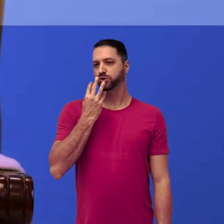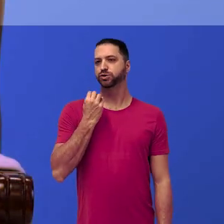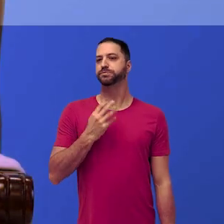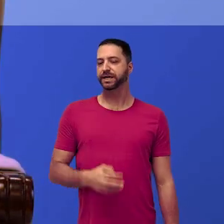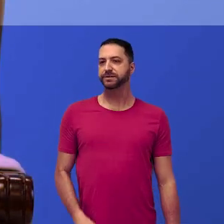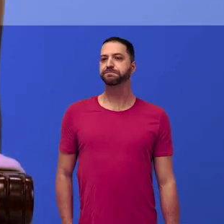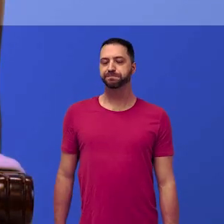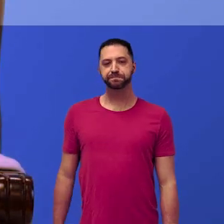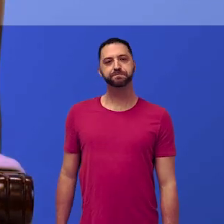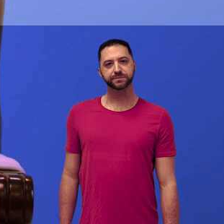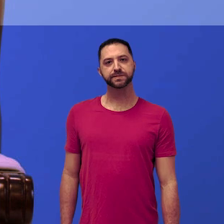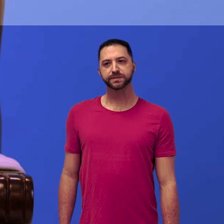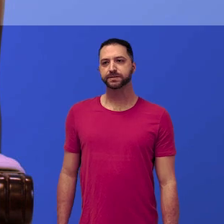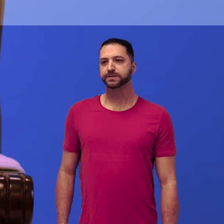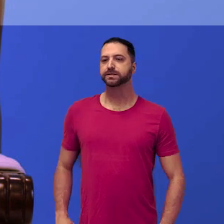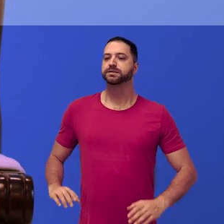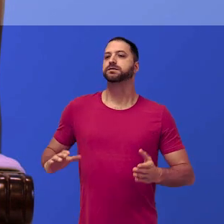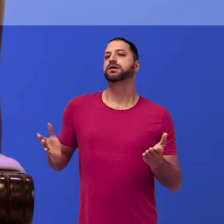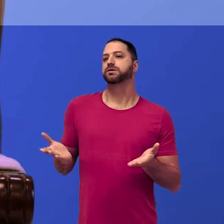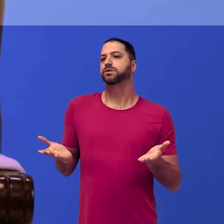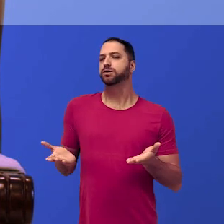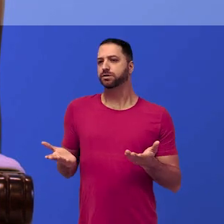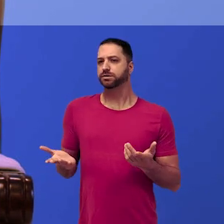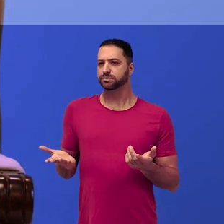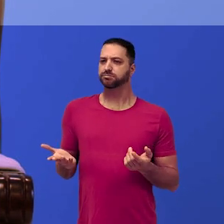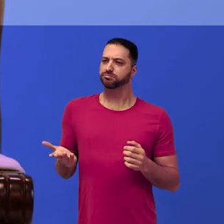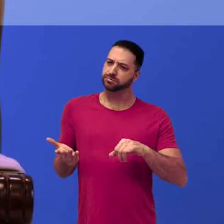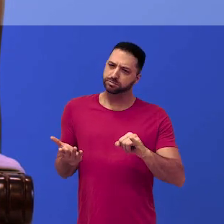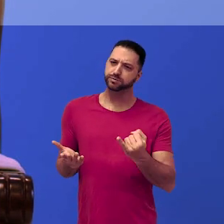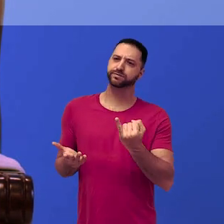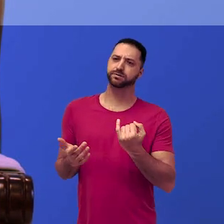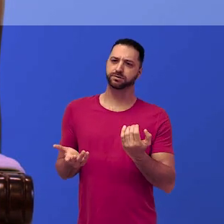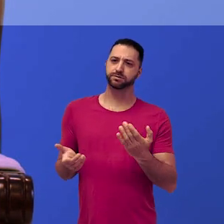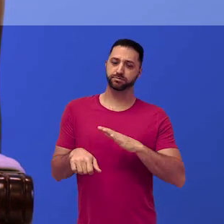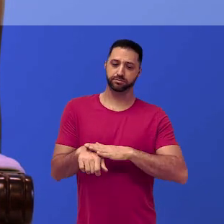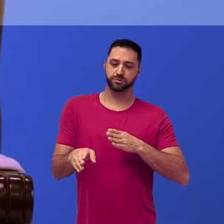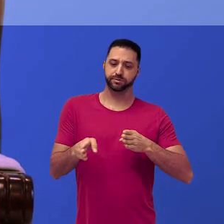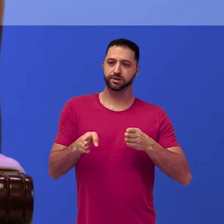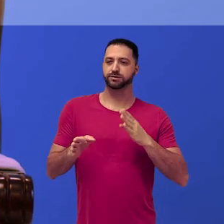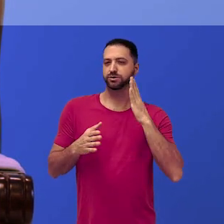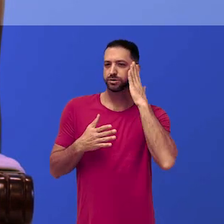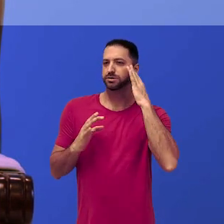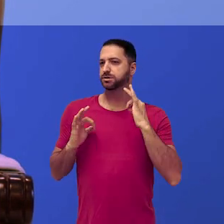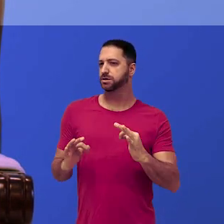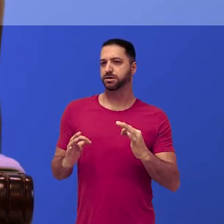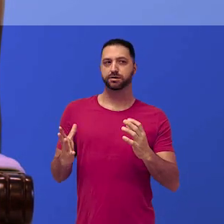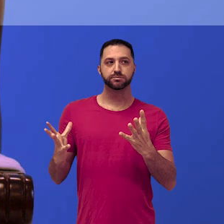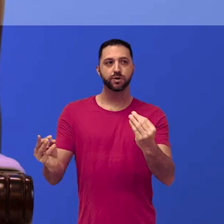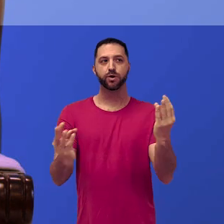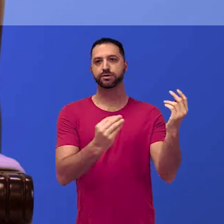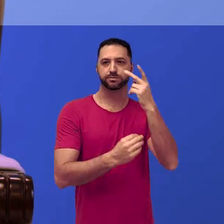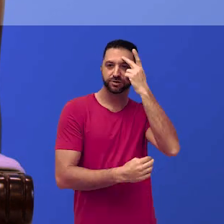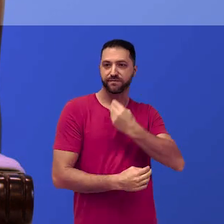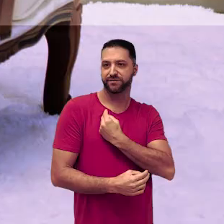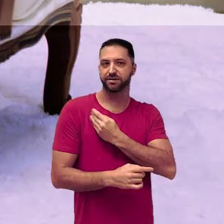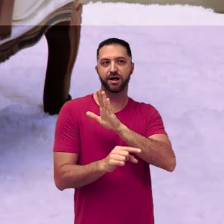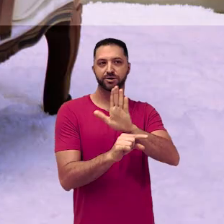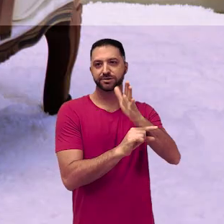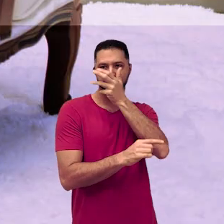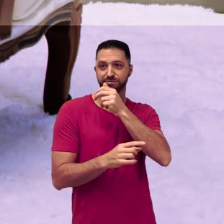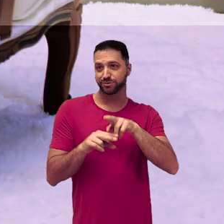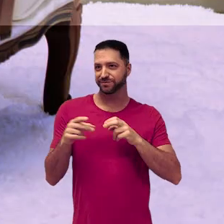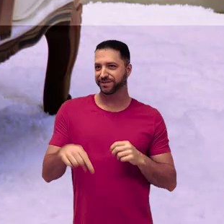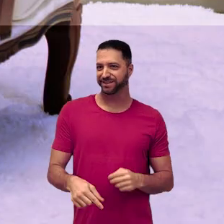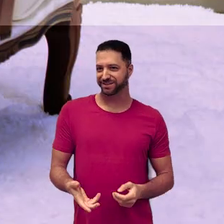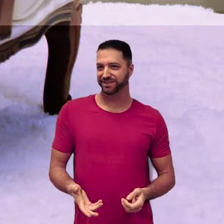importante. Muito bem. Agora a gente queria também promover esse movimento que a gente acredita que salvou muitas vidas, né,